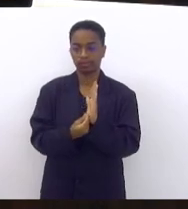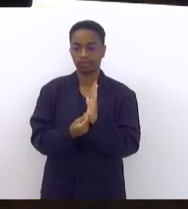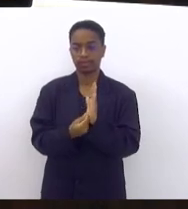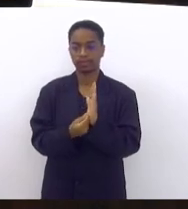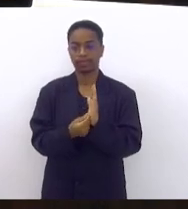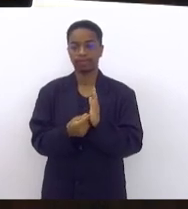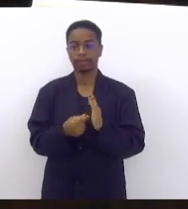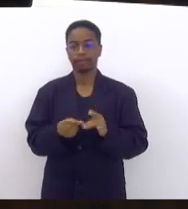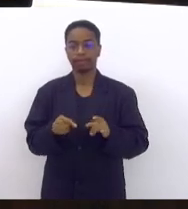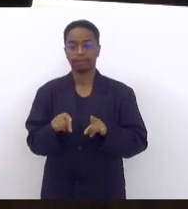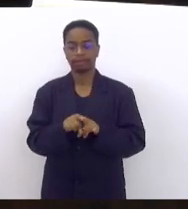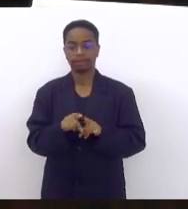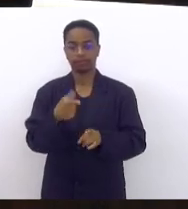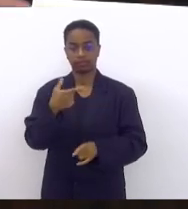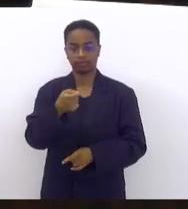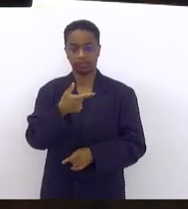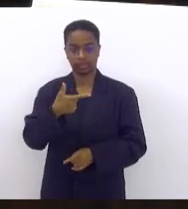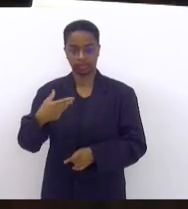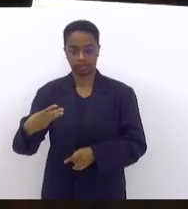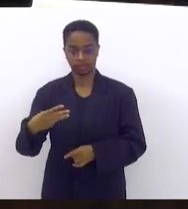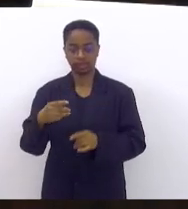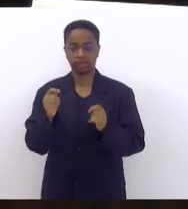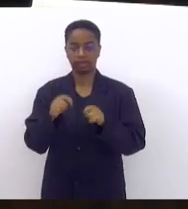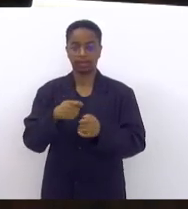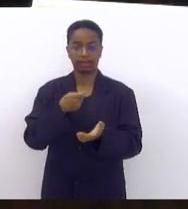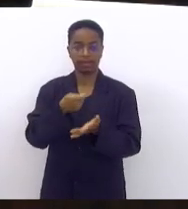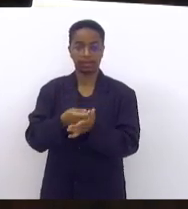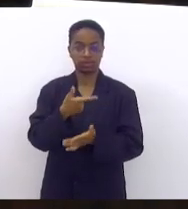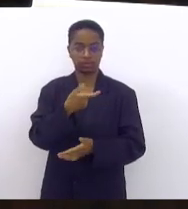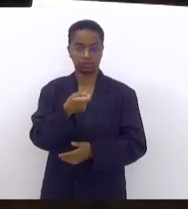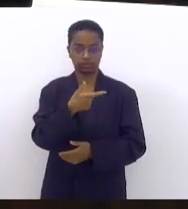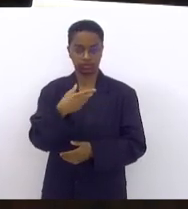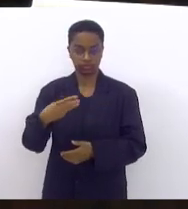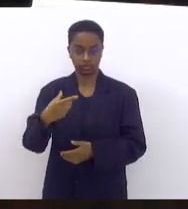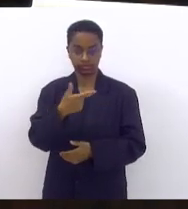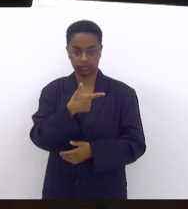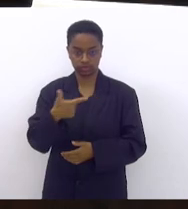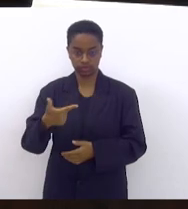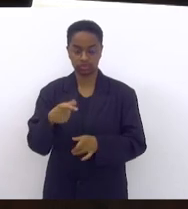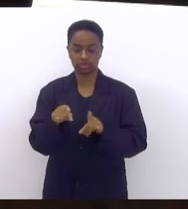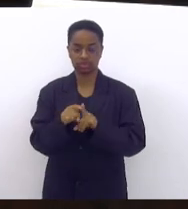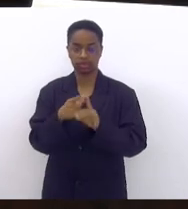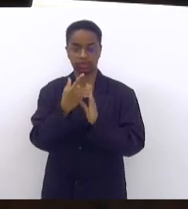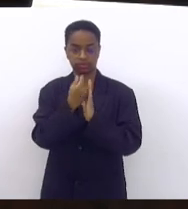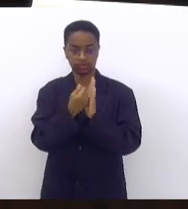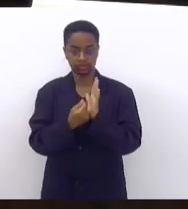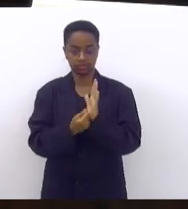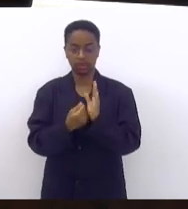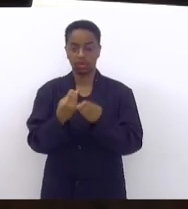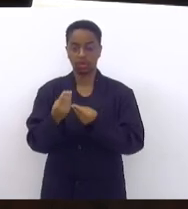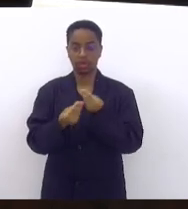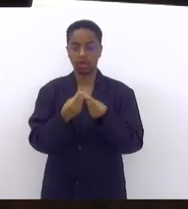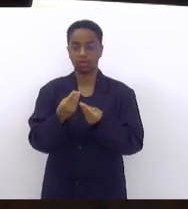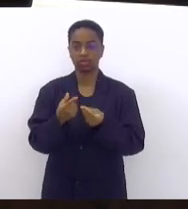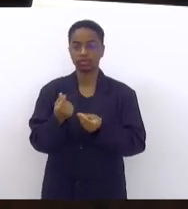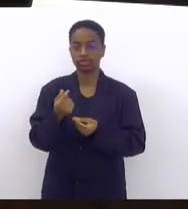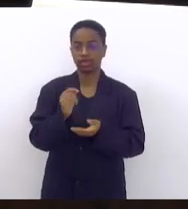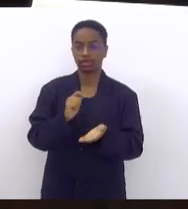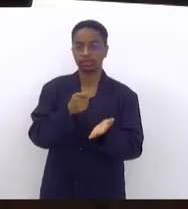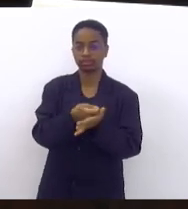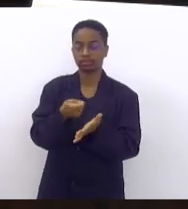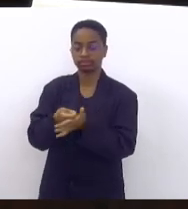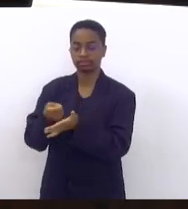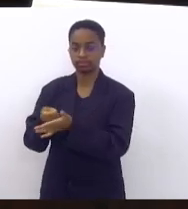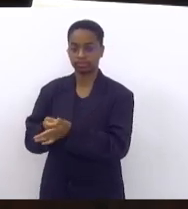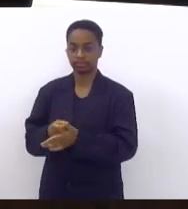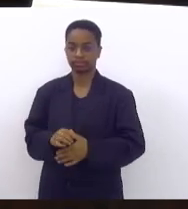de 2023 para pagamento de 2022, e o orçamento, e o financeiro, que é o dinheiro para fazer o pagamento. Então, essa